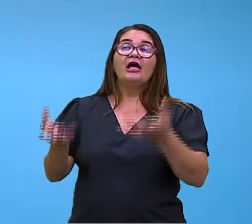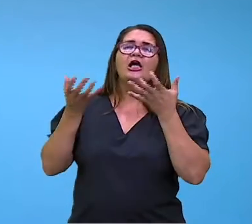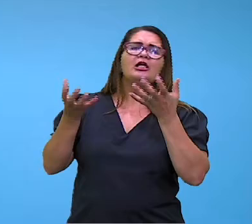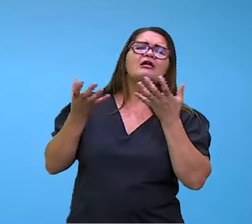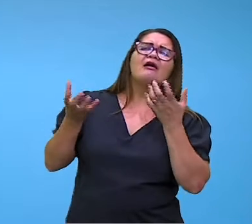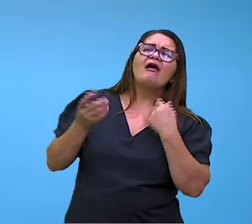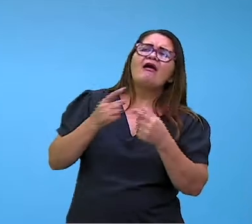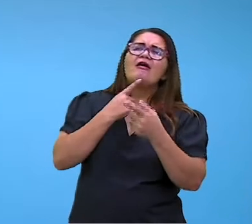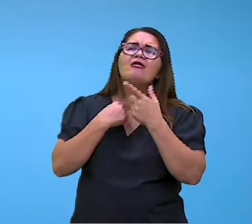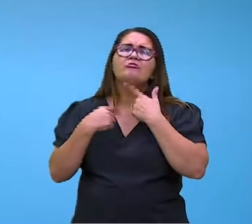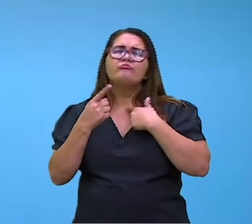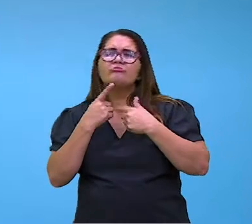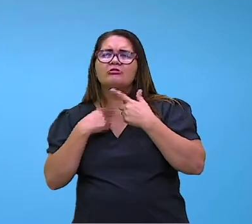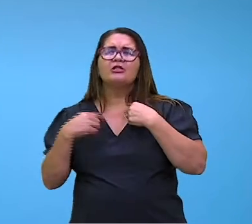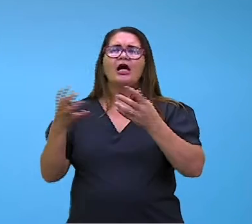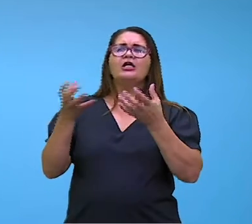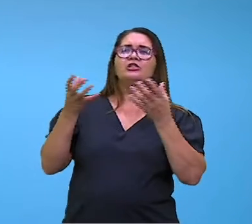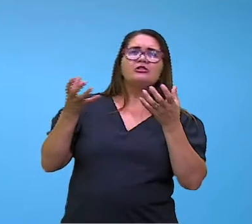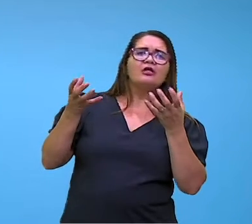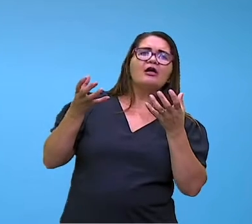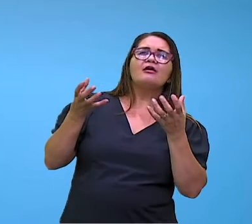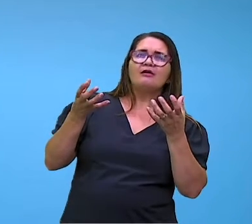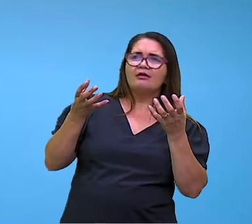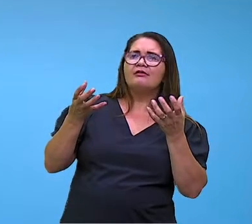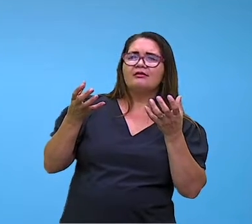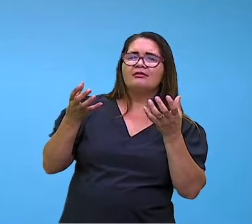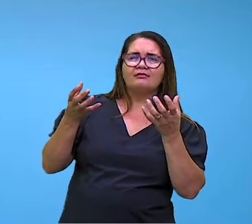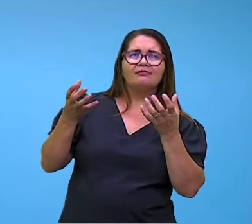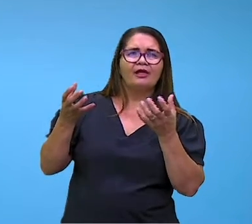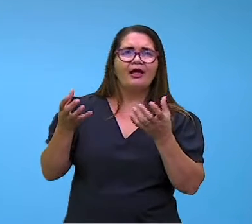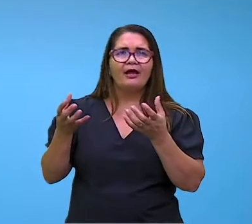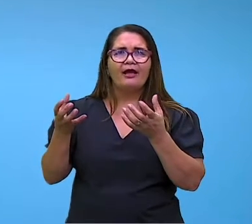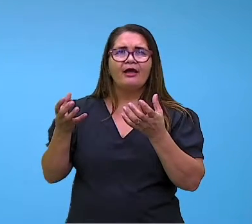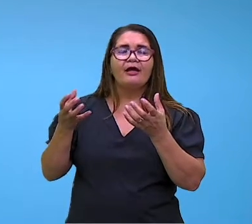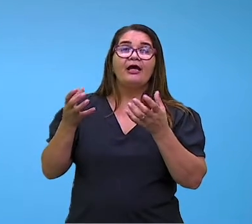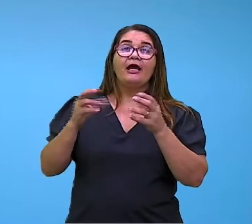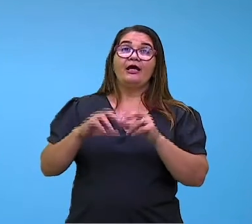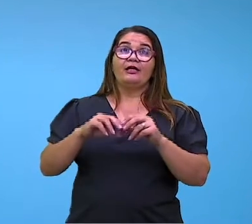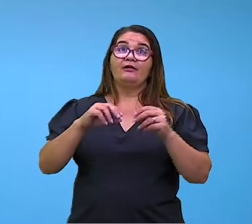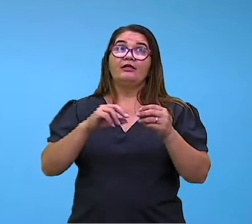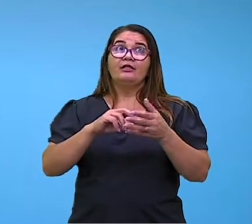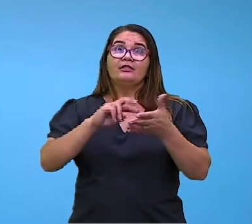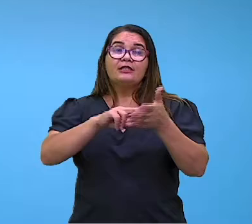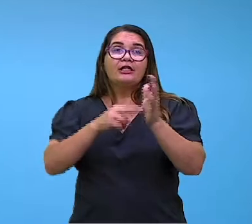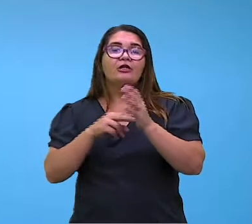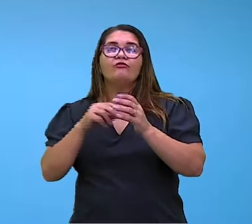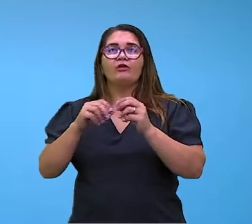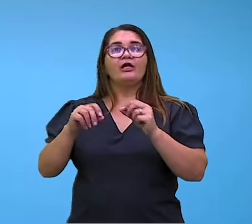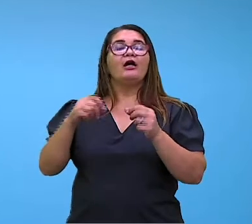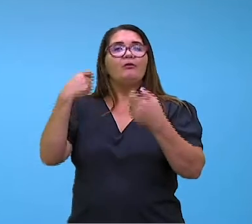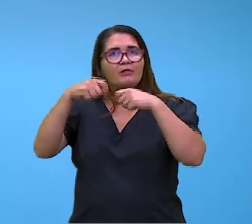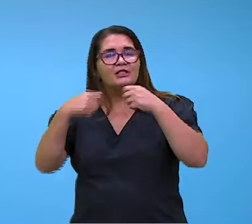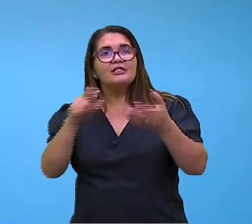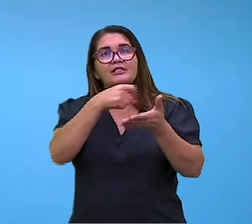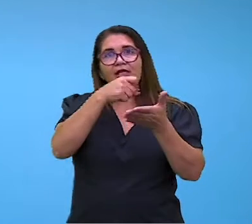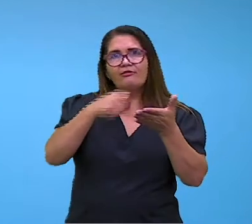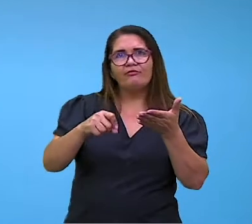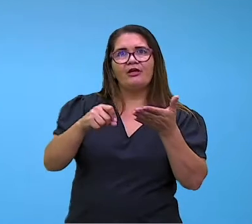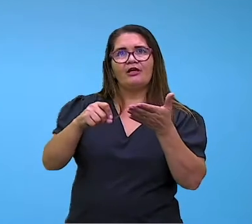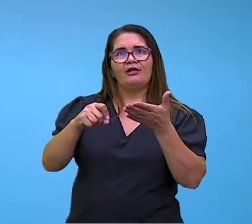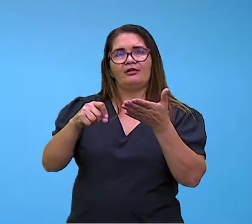fazer alguma coisa, você vai falar intend, ok? Push,